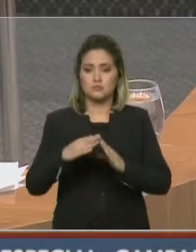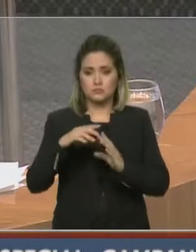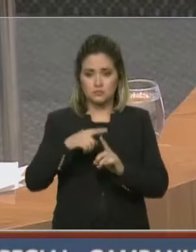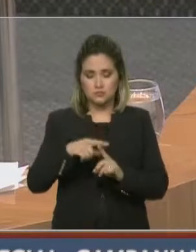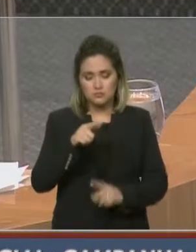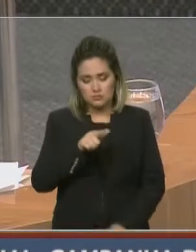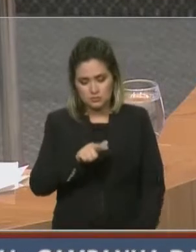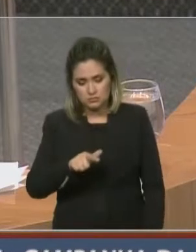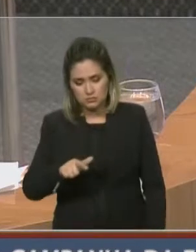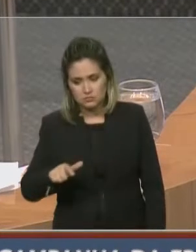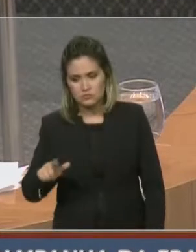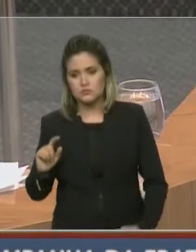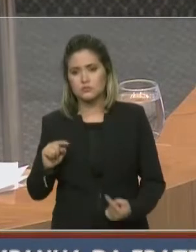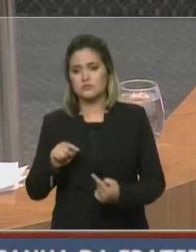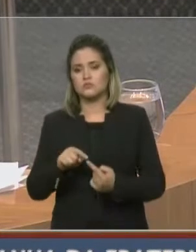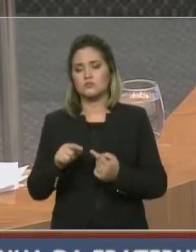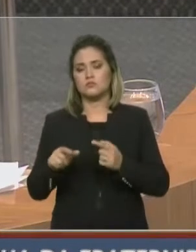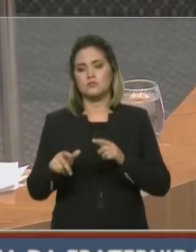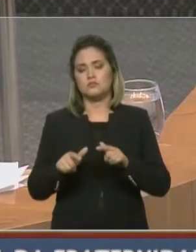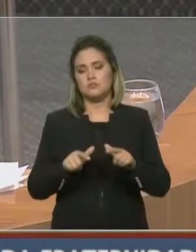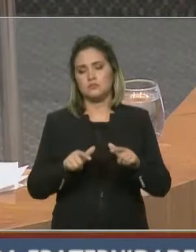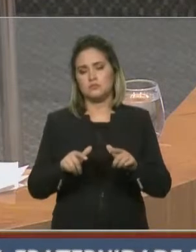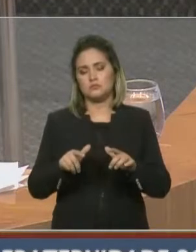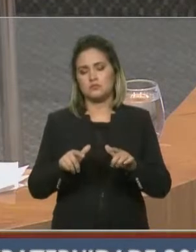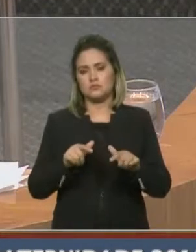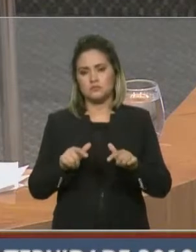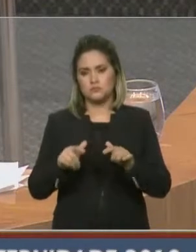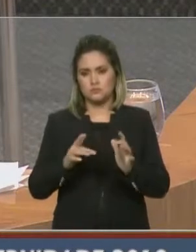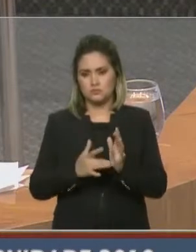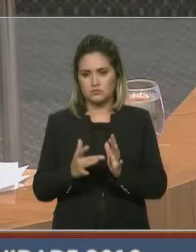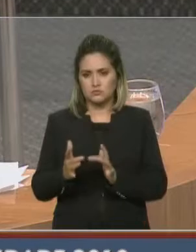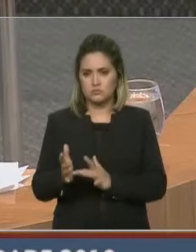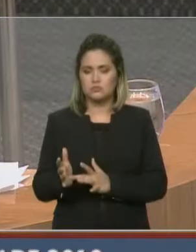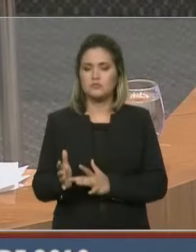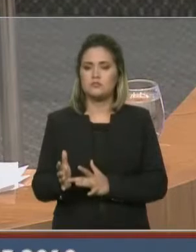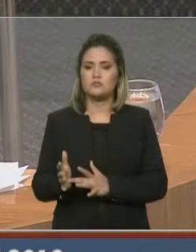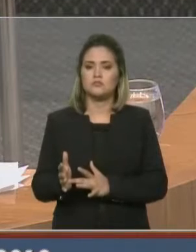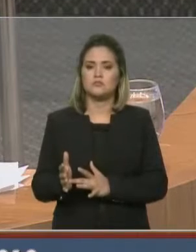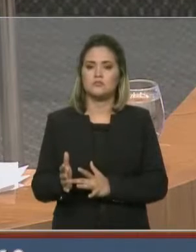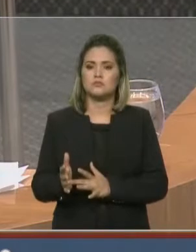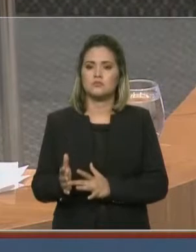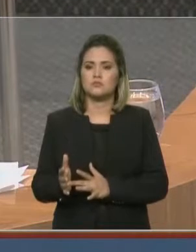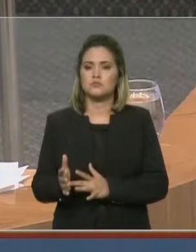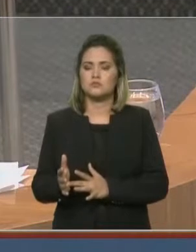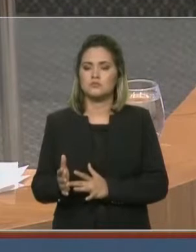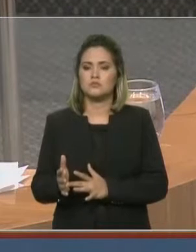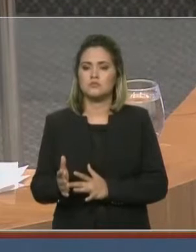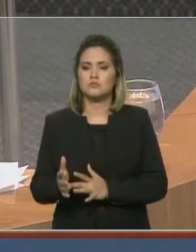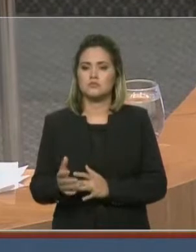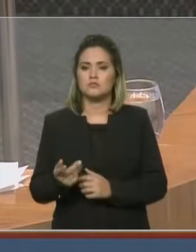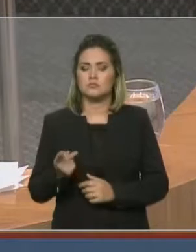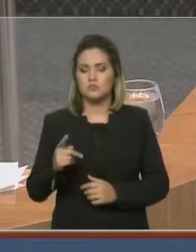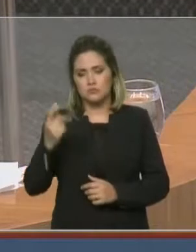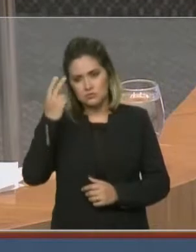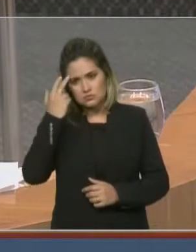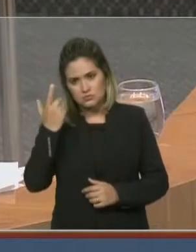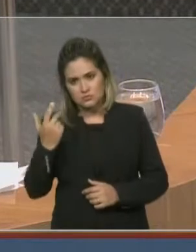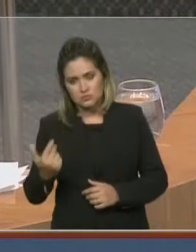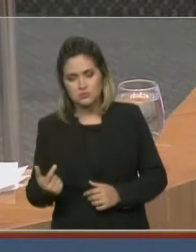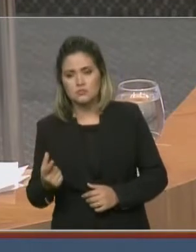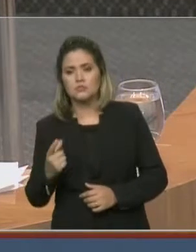continuadora da missão de Jesus. E ao longo de sua história, não faltaram pessoas